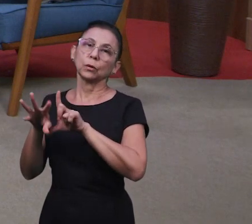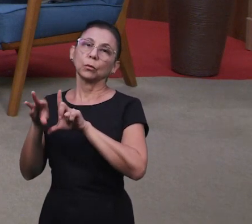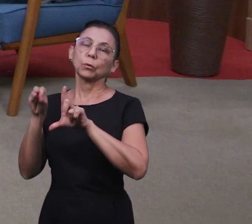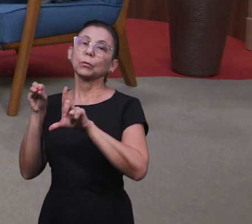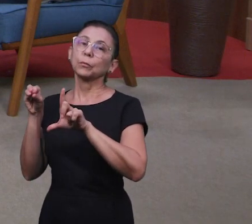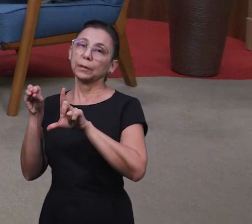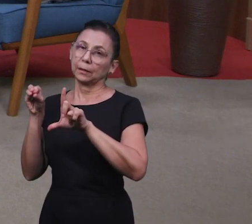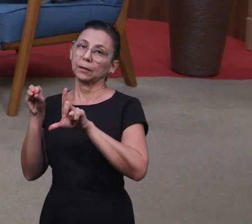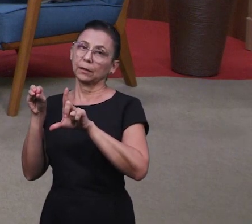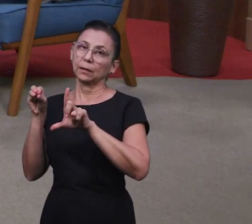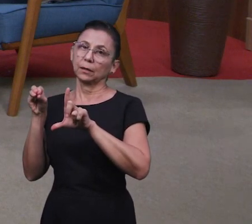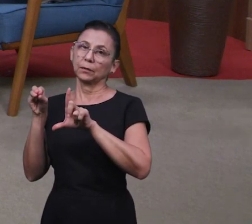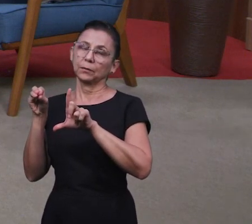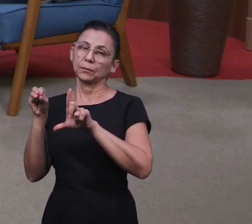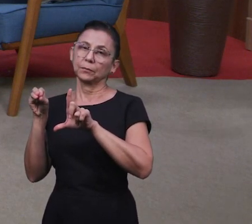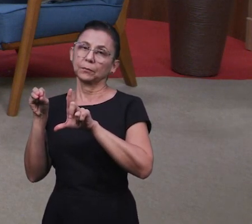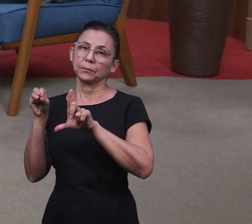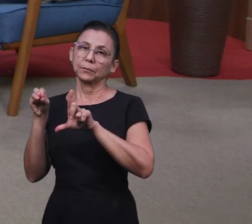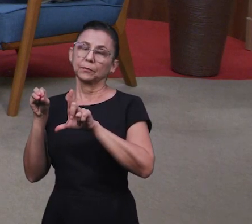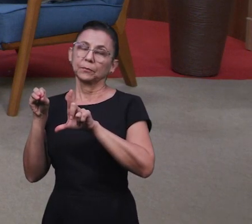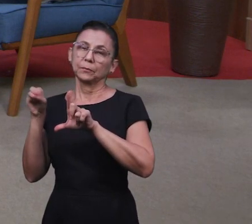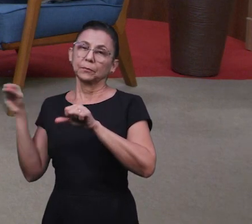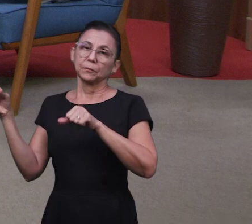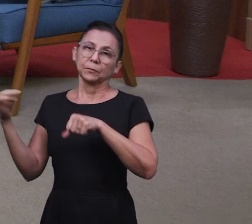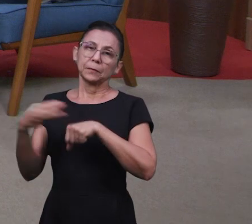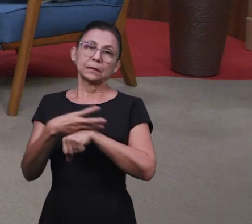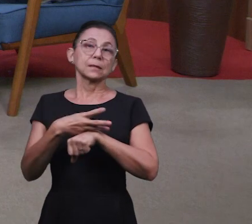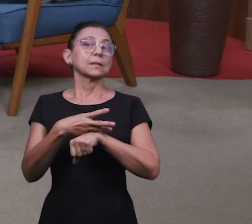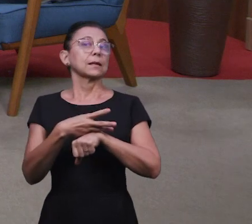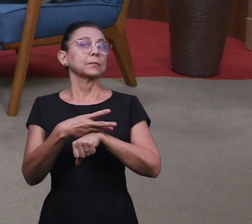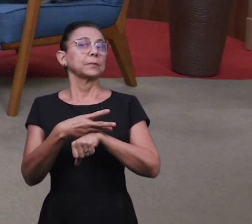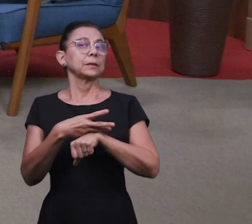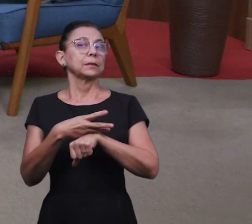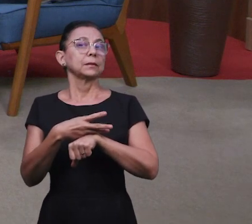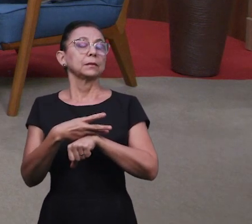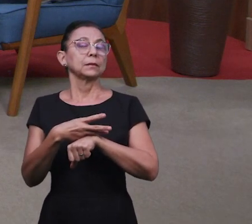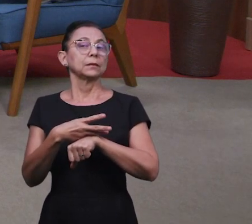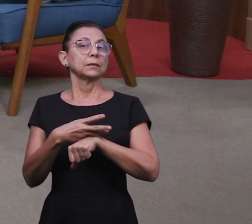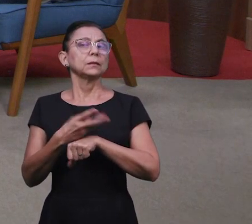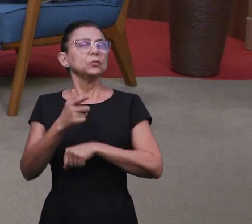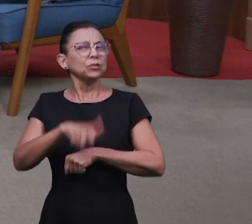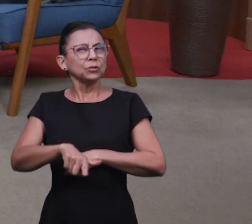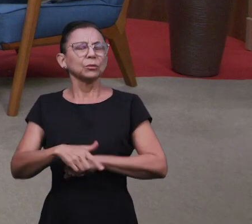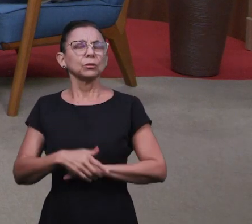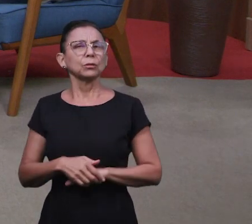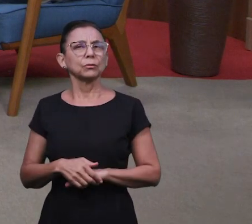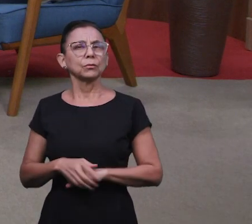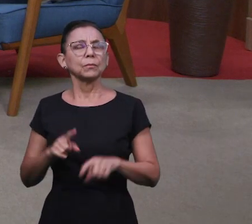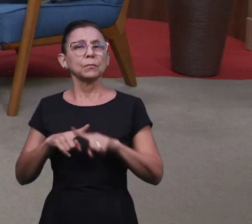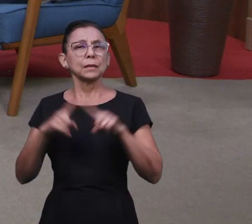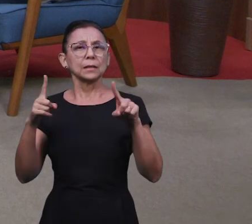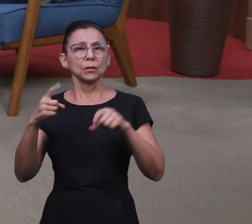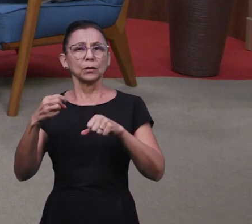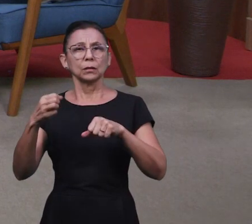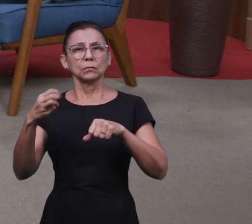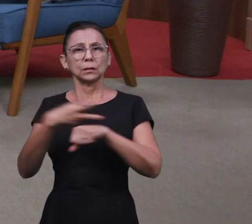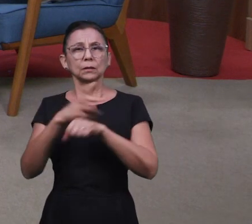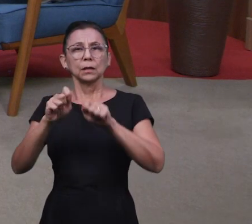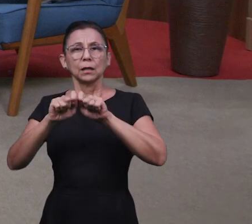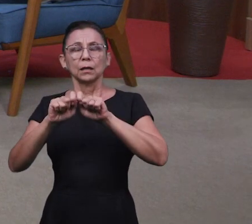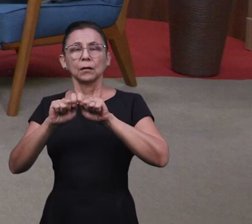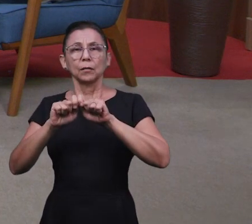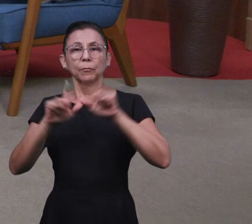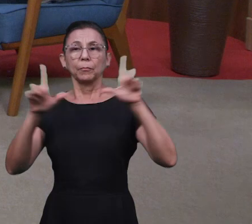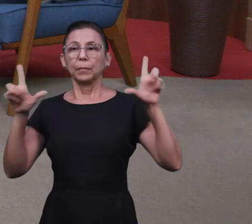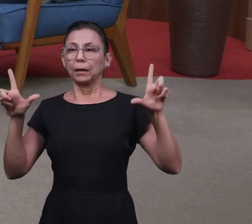ser redirecionado, né, o seu sistema operacional, para o WhatsApp, mais uma vez. Mas agora, quando ele aparecer o WhatsApp, quando abrir o